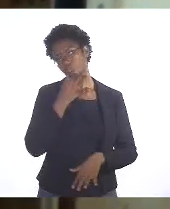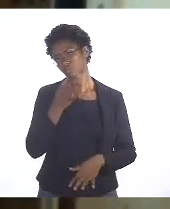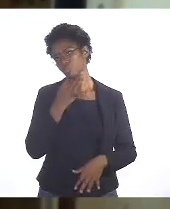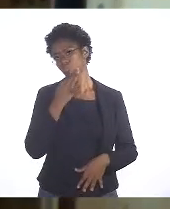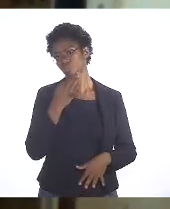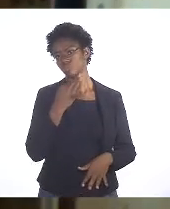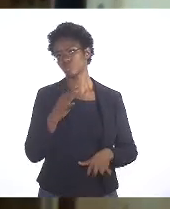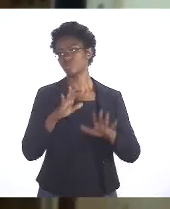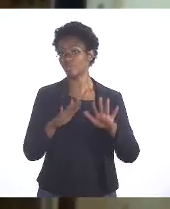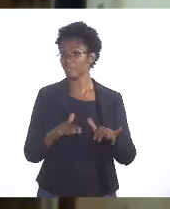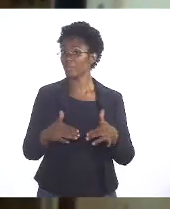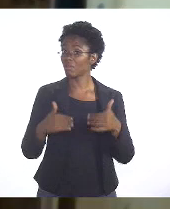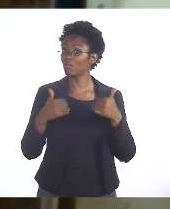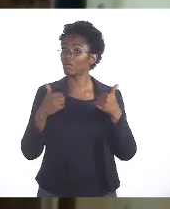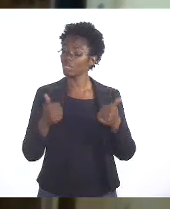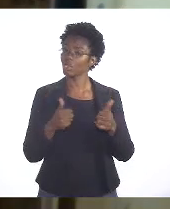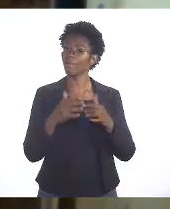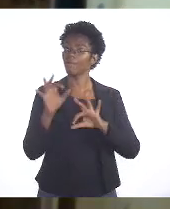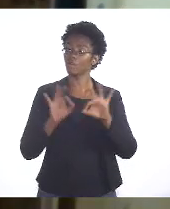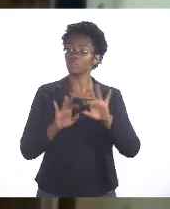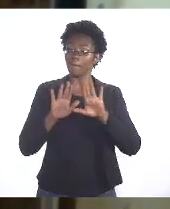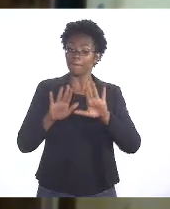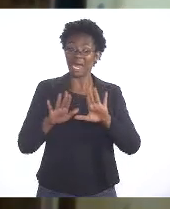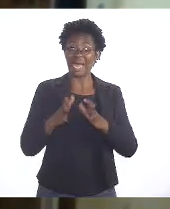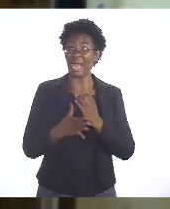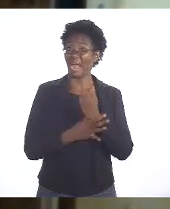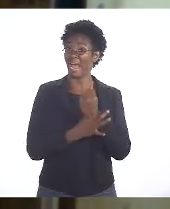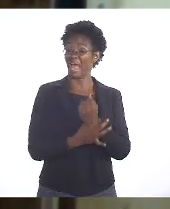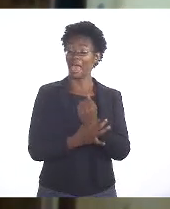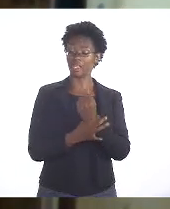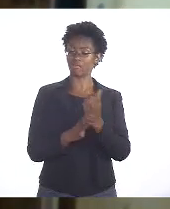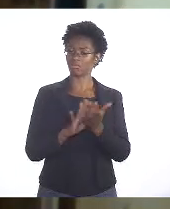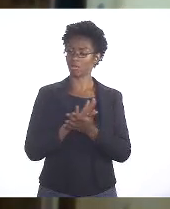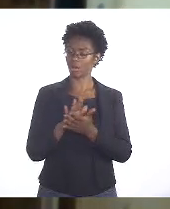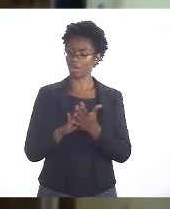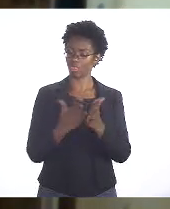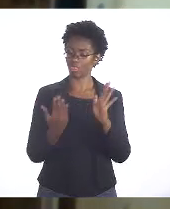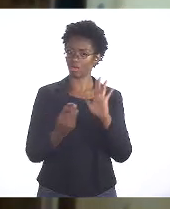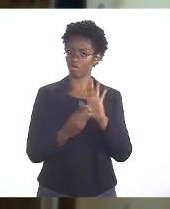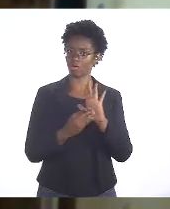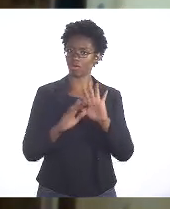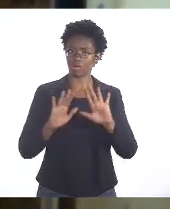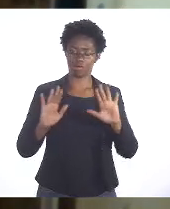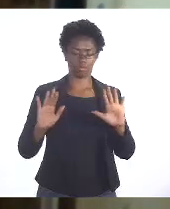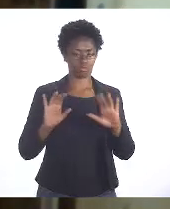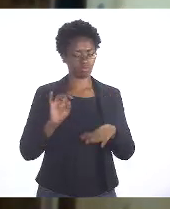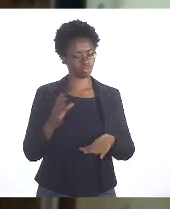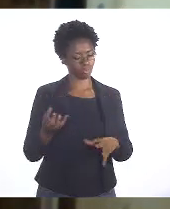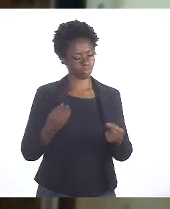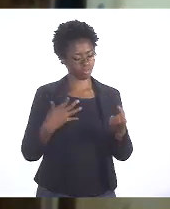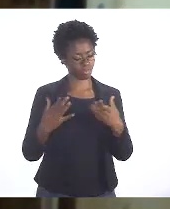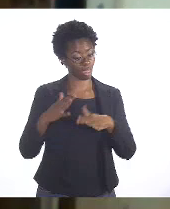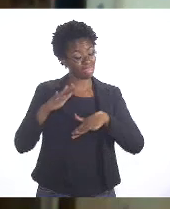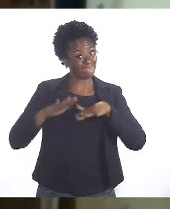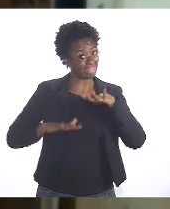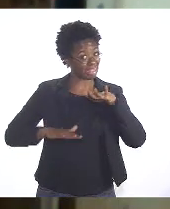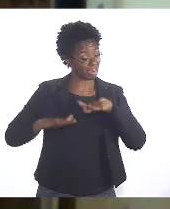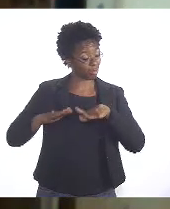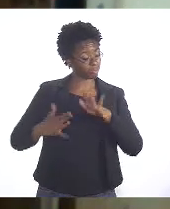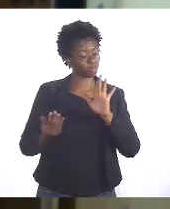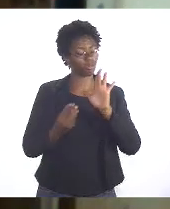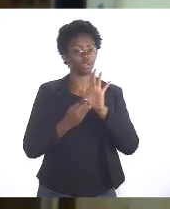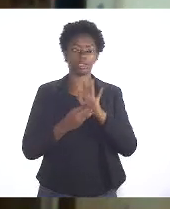sem nenhuma garantia que essa sugestão seria acatada. Então, o projeto, que já recebeu